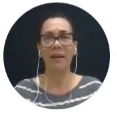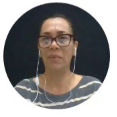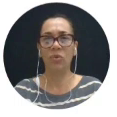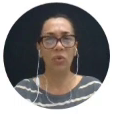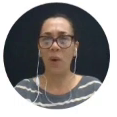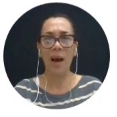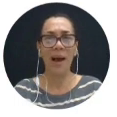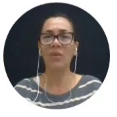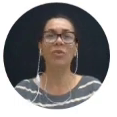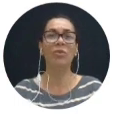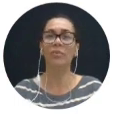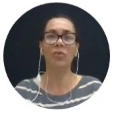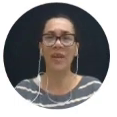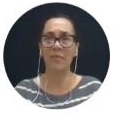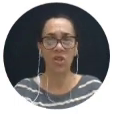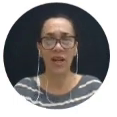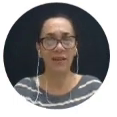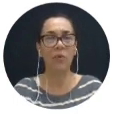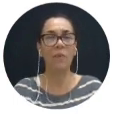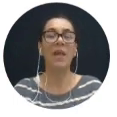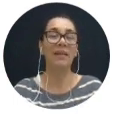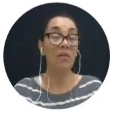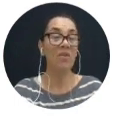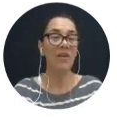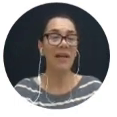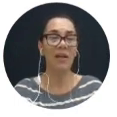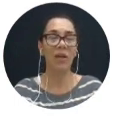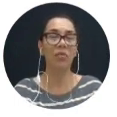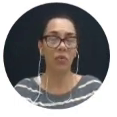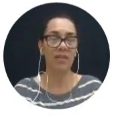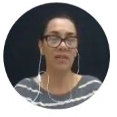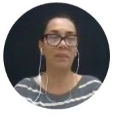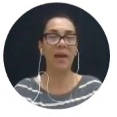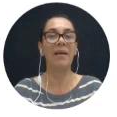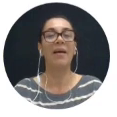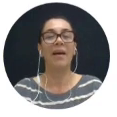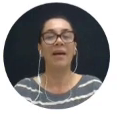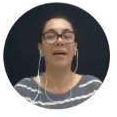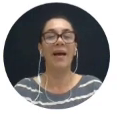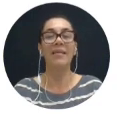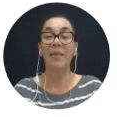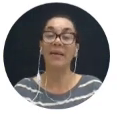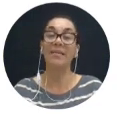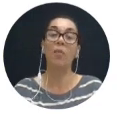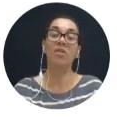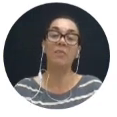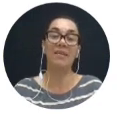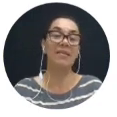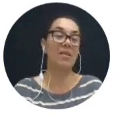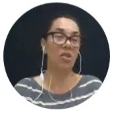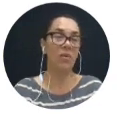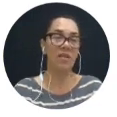trabalha tudo igual, tudo do mesmo jeito? Então vamos ver aqui o que eu trouxe, né? A segmentação